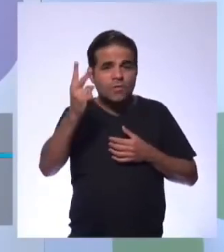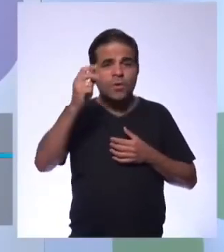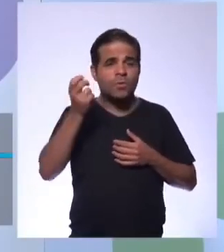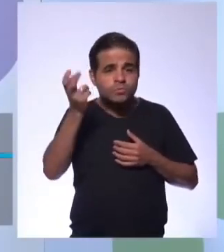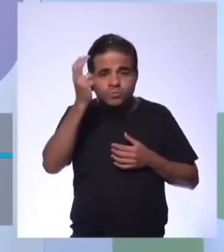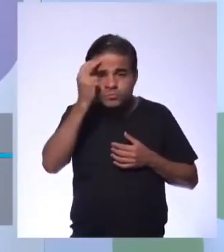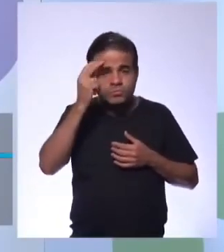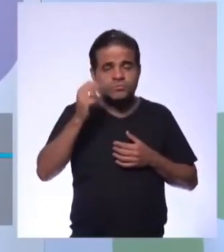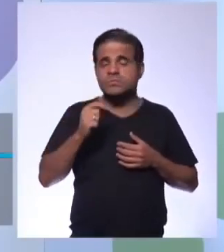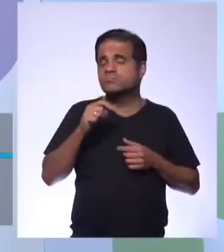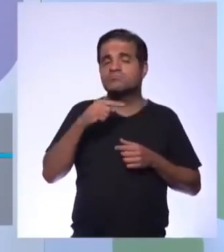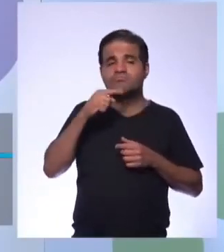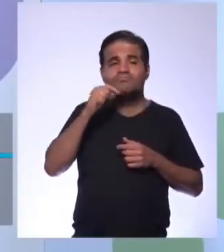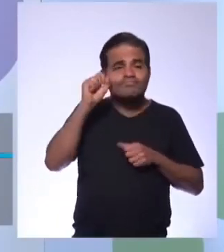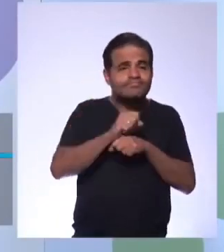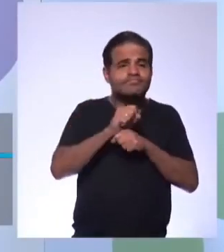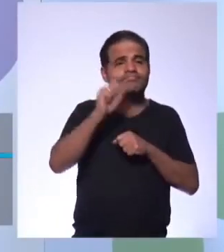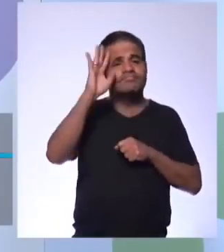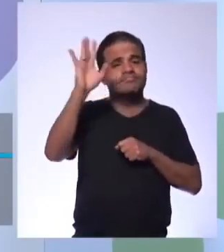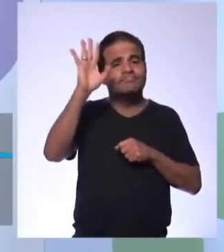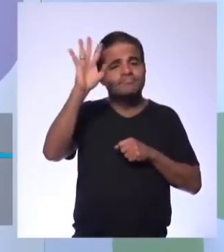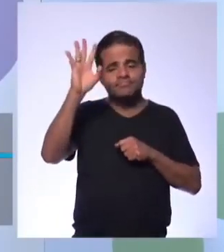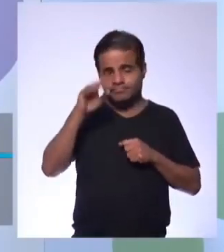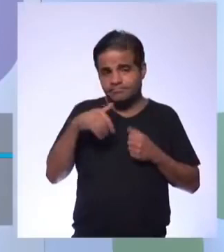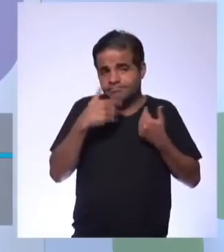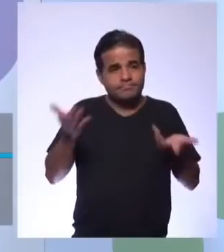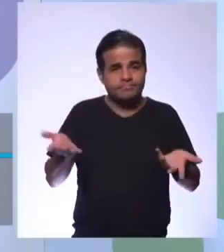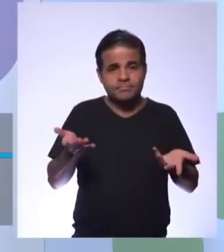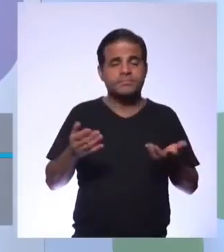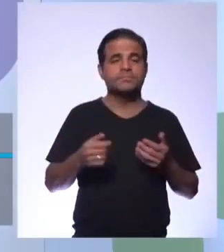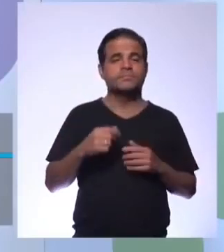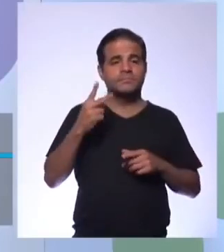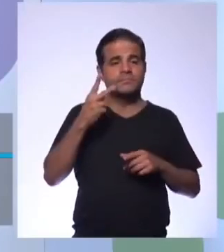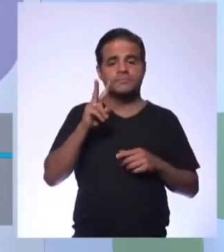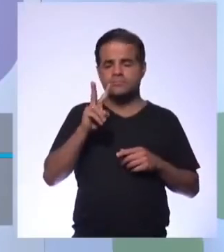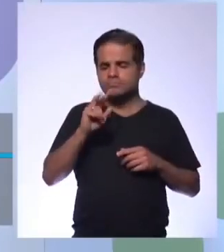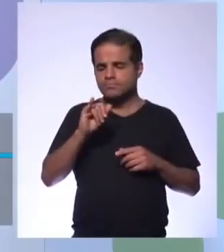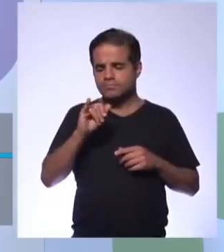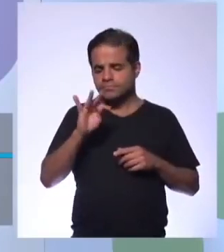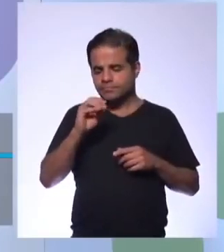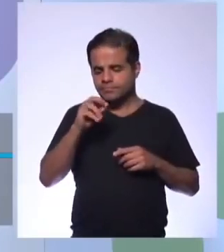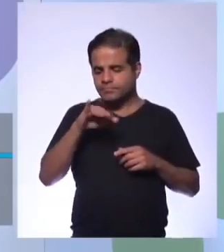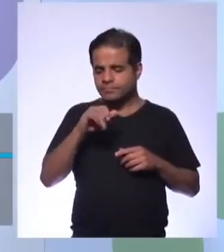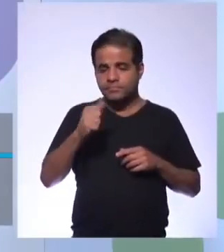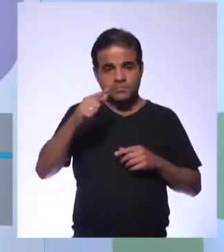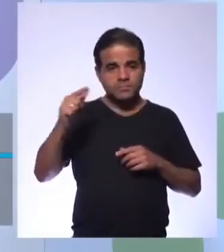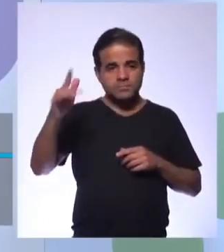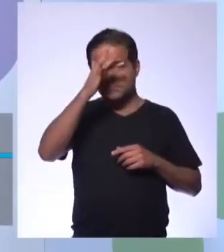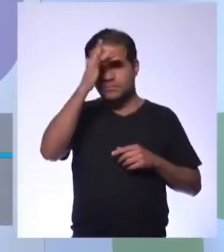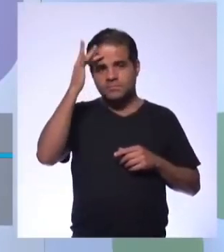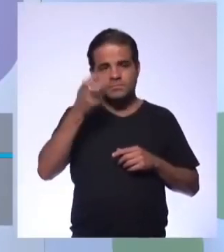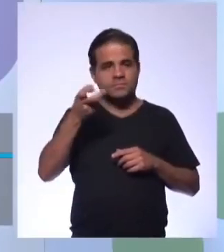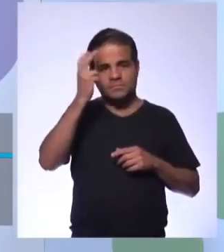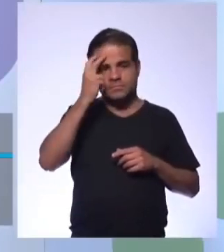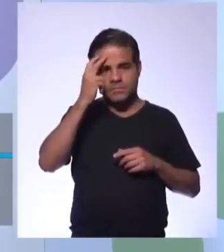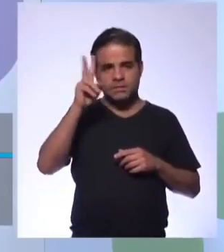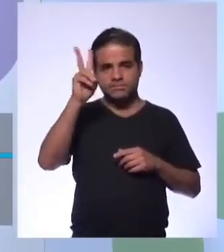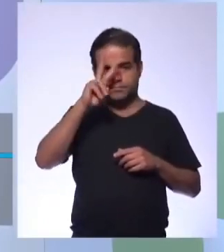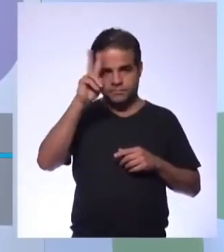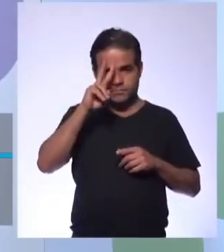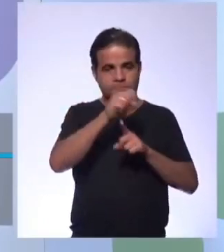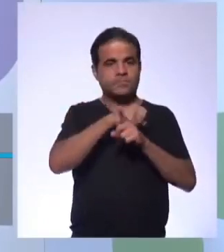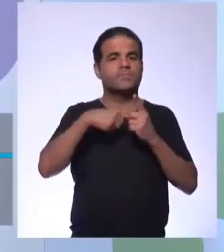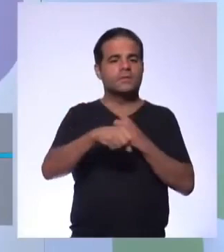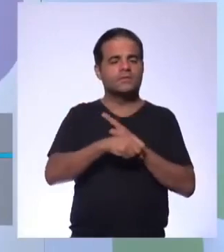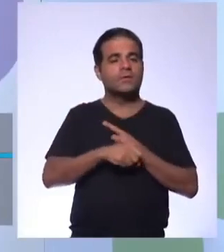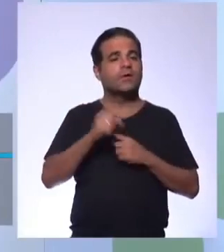para pensar nisso, Exatamente, né? E é isso, olha, a Vitória e outras pessoas estão dizendo cultural, histórico, social